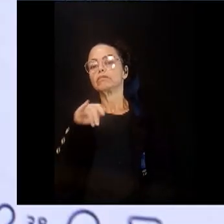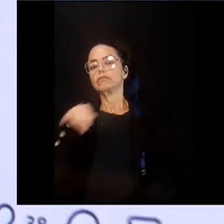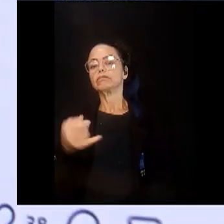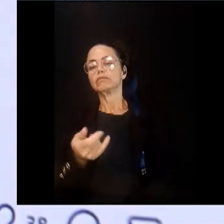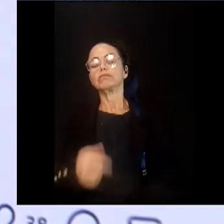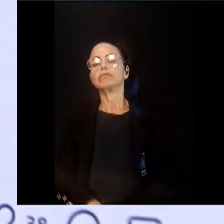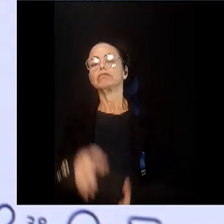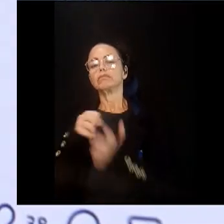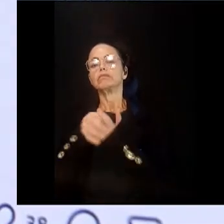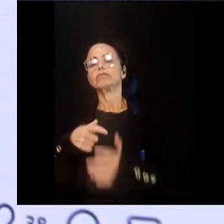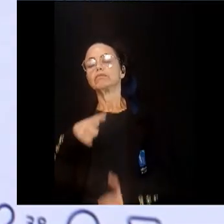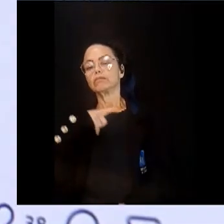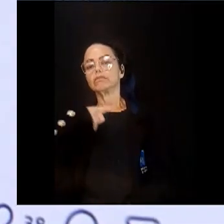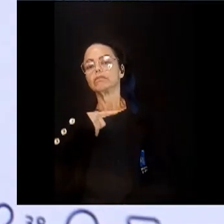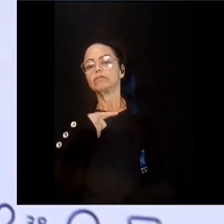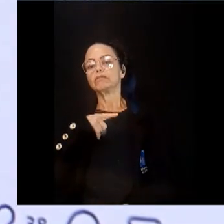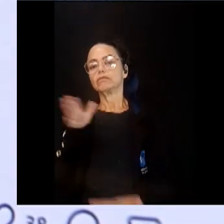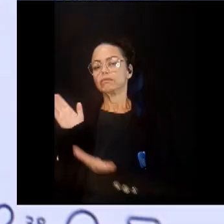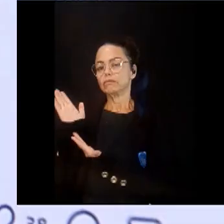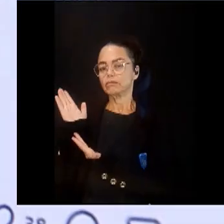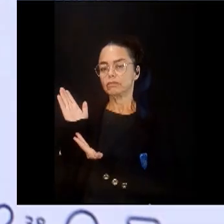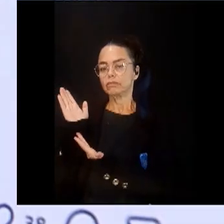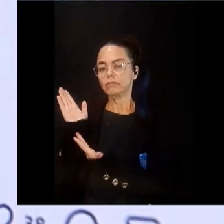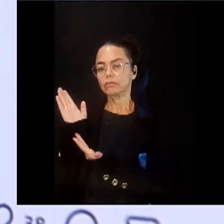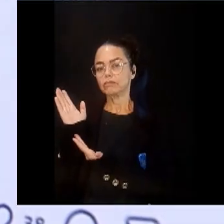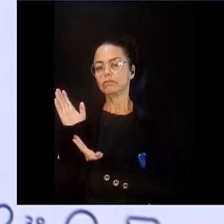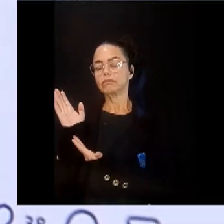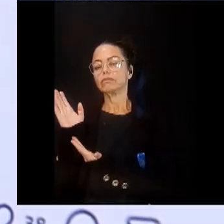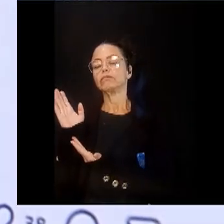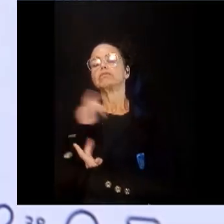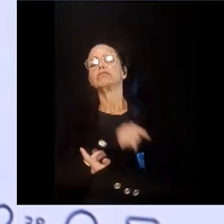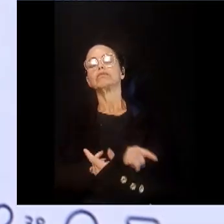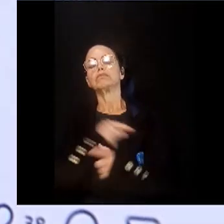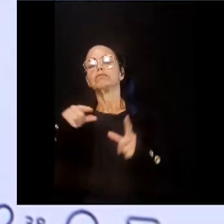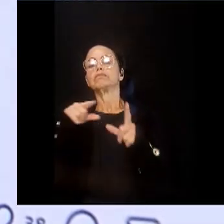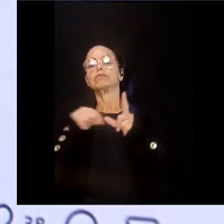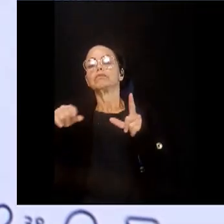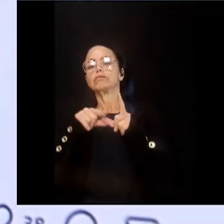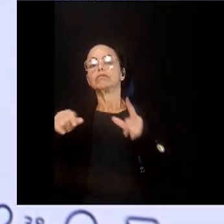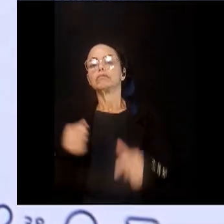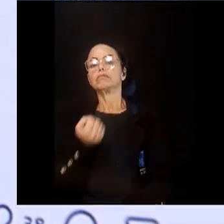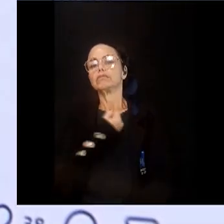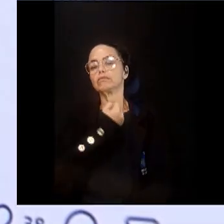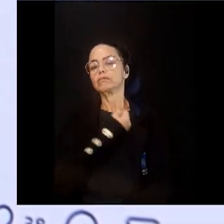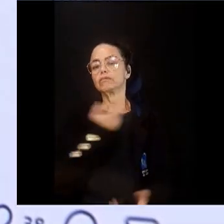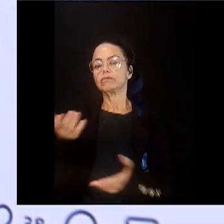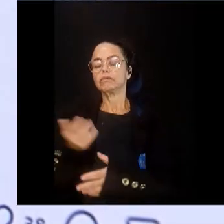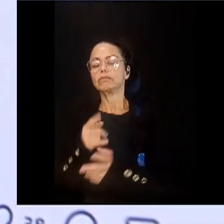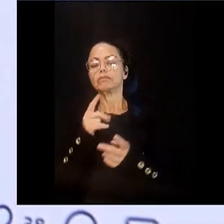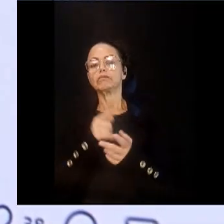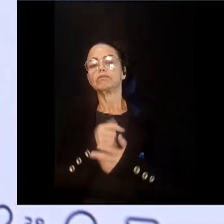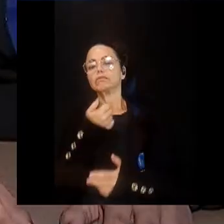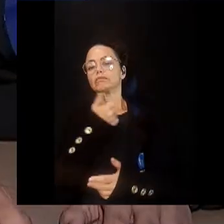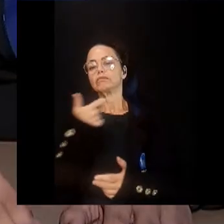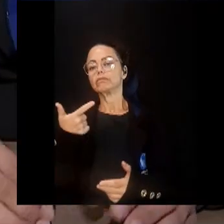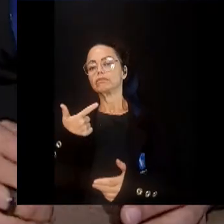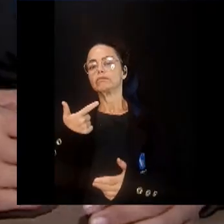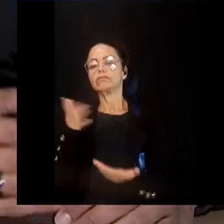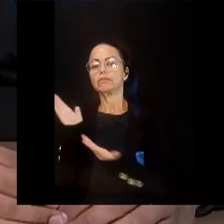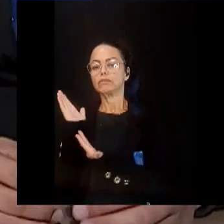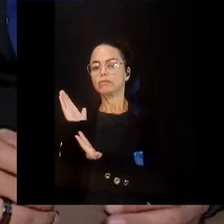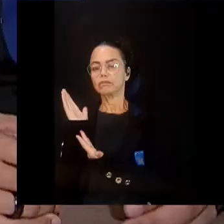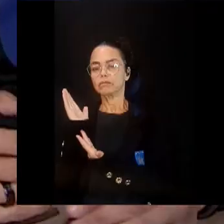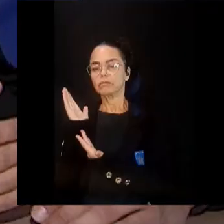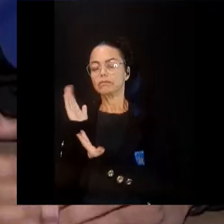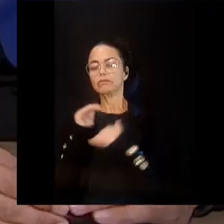a ter formato alfanumérico, com letras e números nas 12 primeiras posições. De acordo com